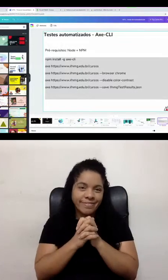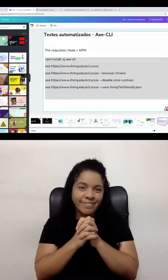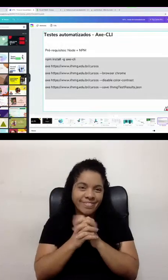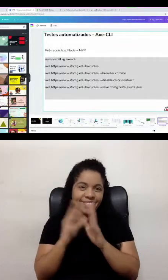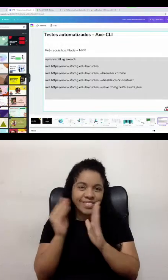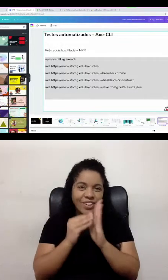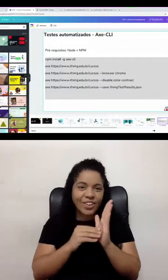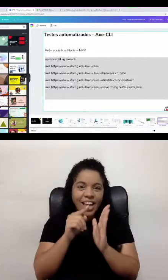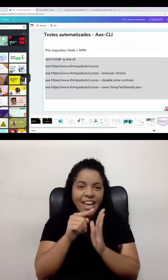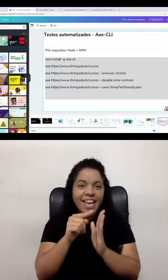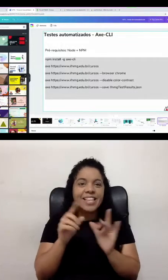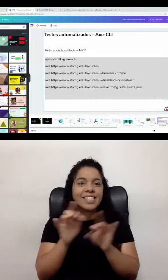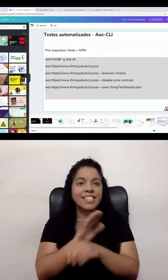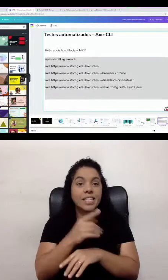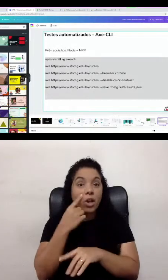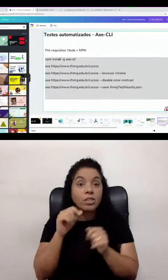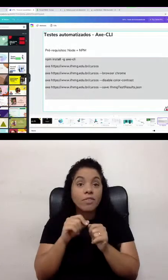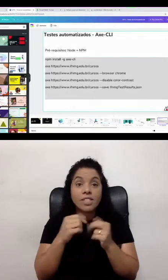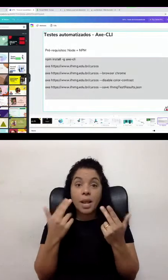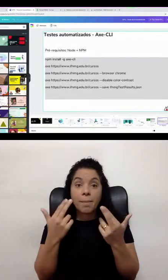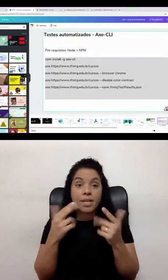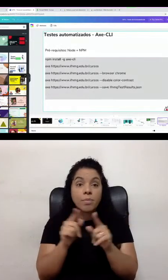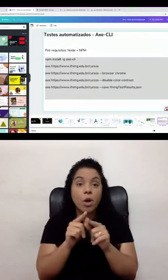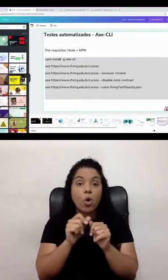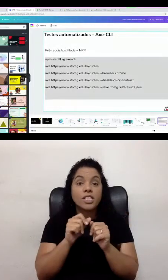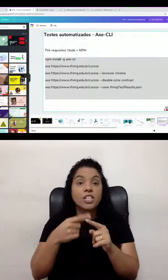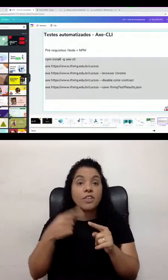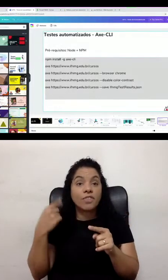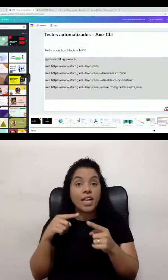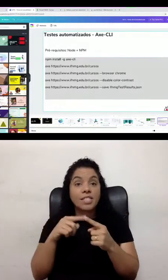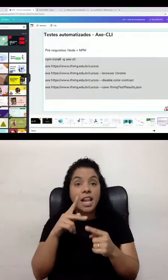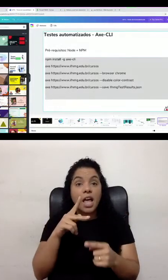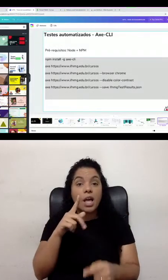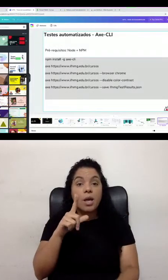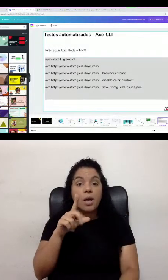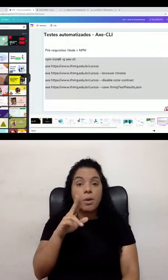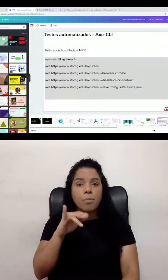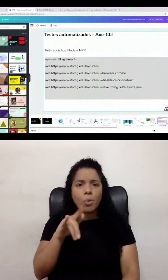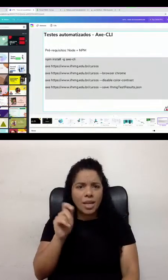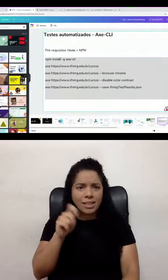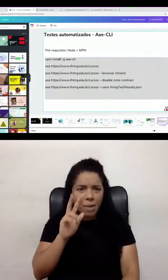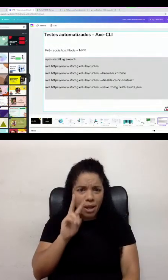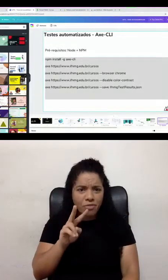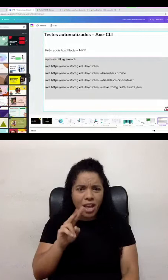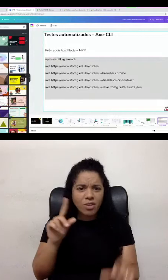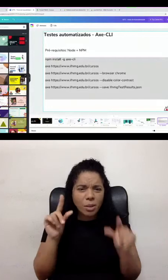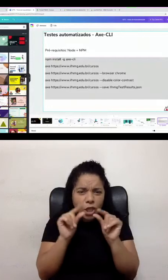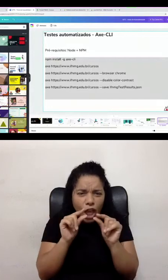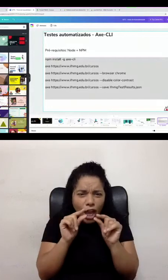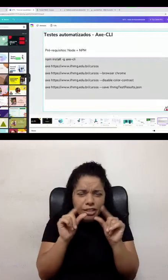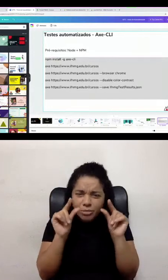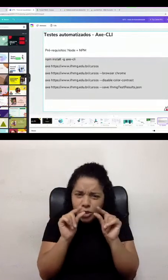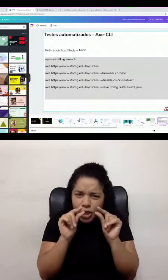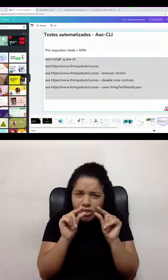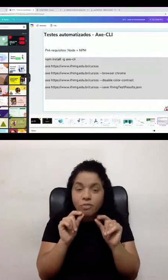esse aqui, ó. Aqui, ó, tô fazendo a mesma coisa que a gente fez lá com o plugin. Tá dando para ver, gente? Ou tá muito pequeno?